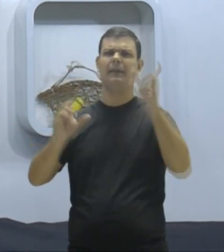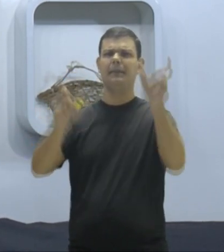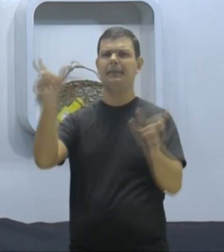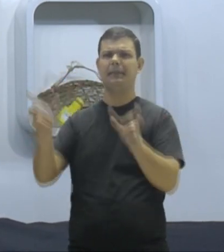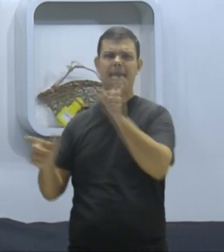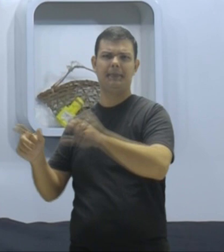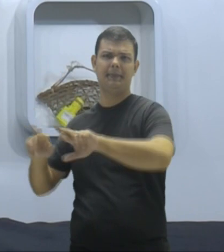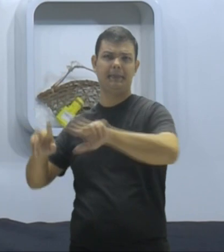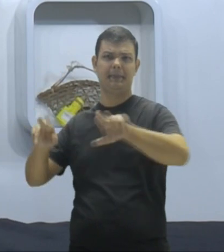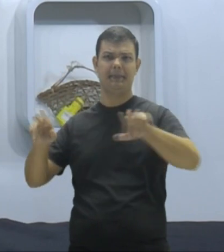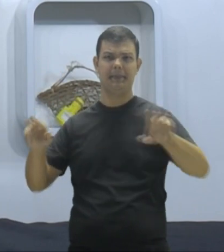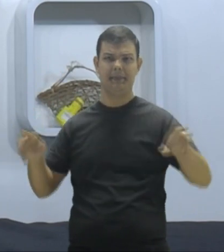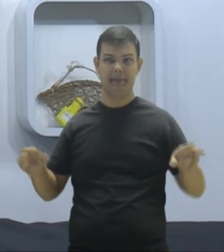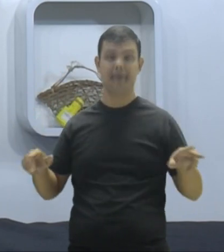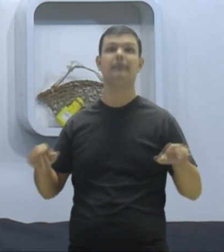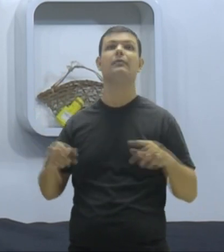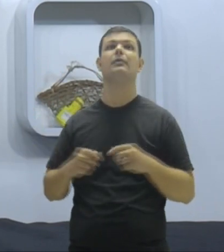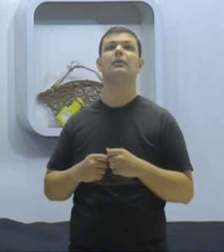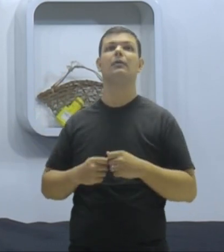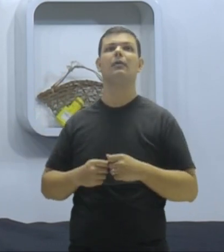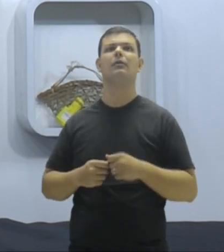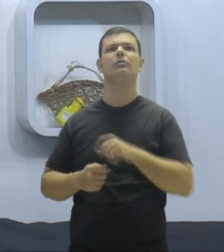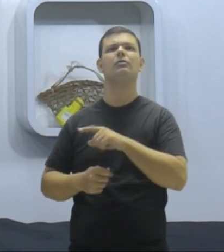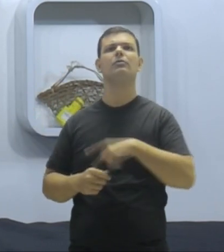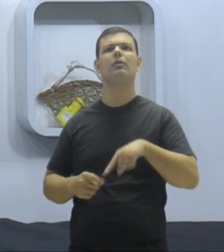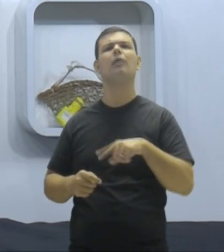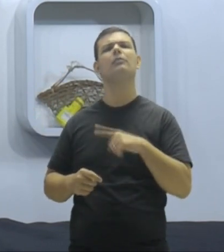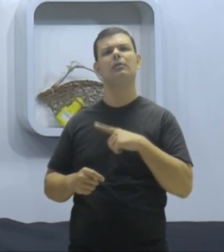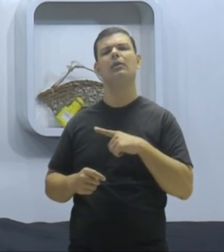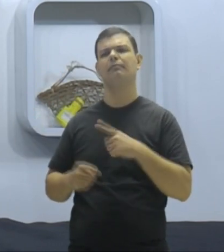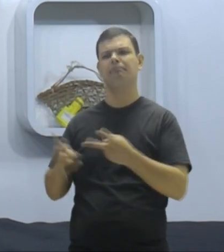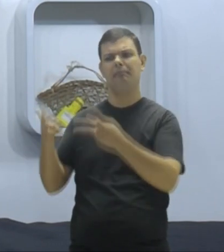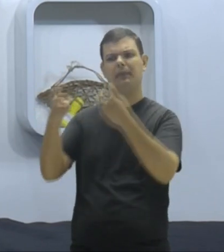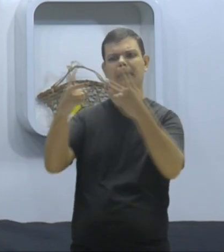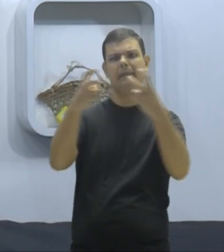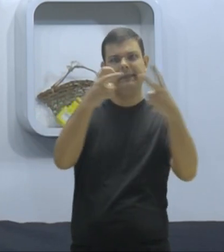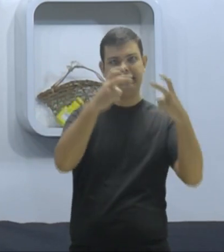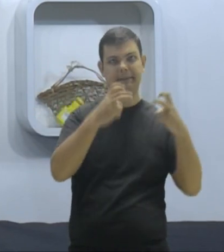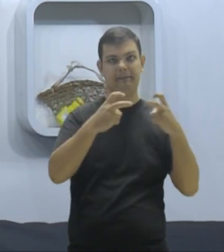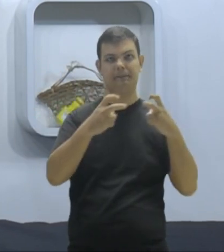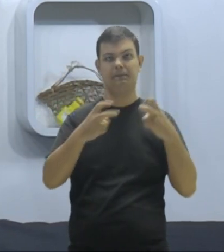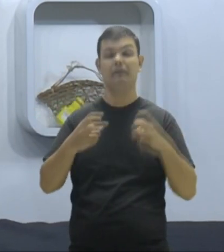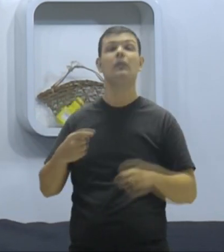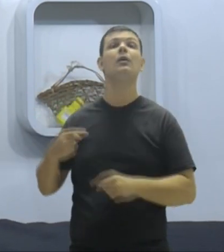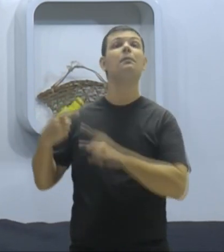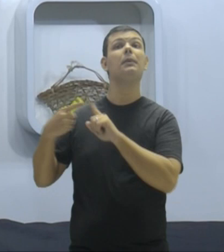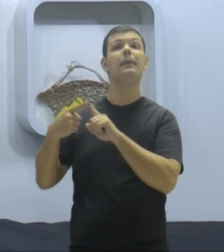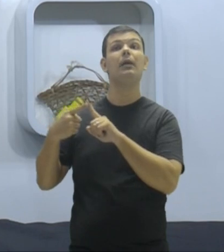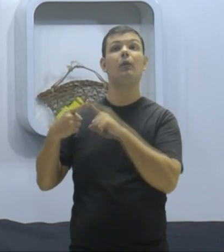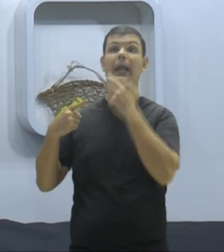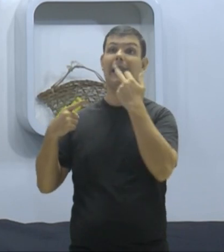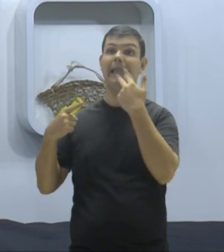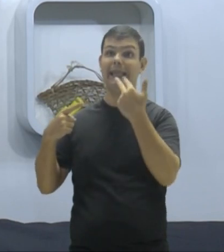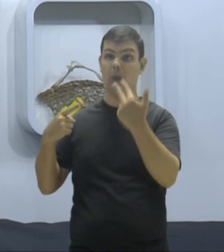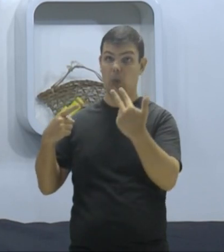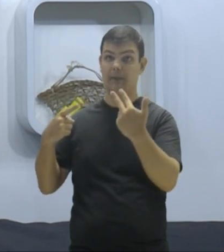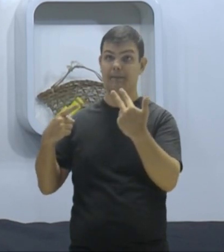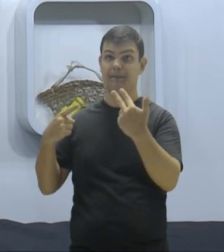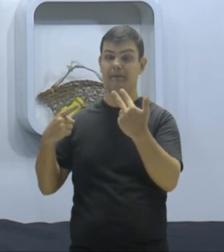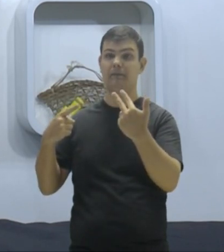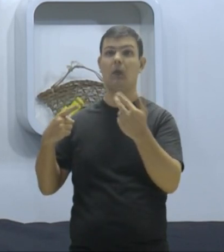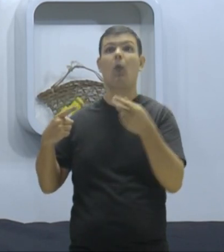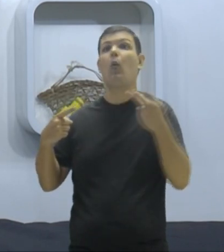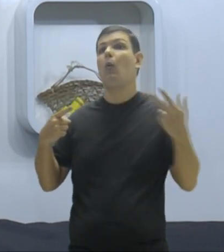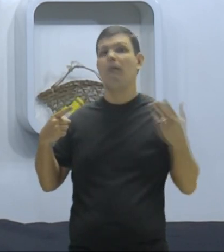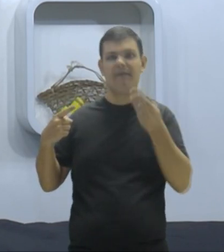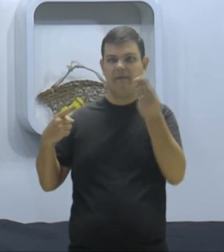saber que nos levam à diversidade cultural. Primeiro, idioma, língua, aquilo que se